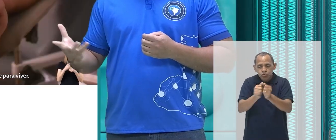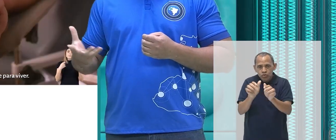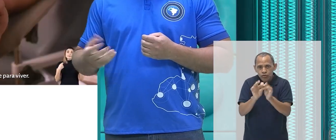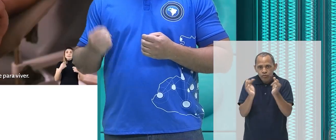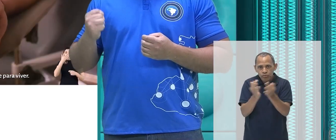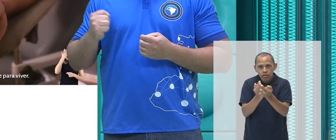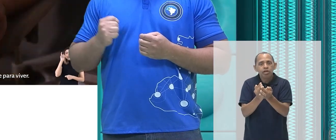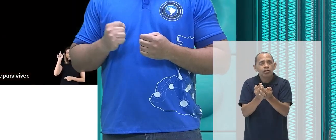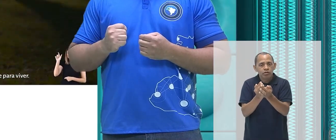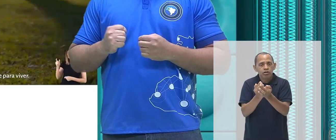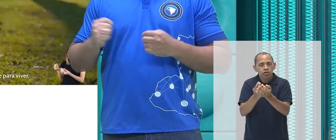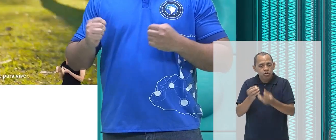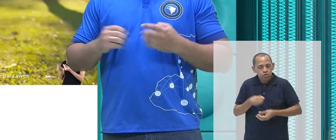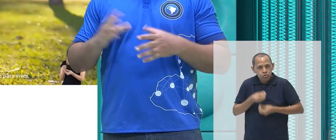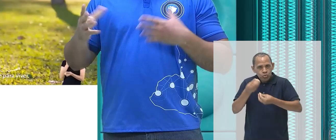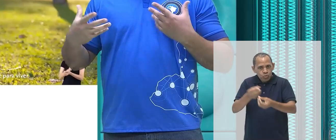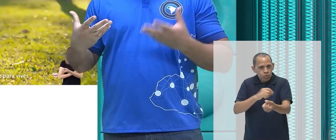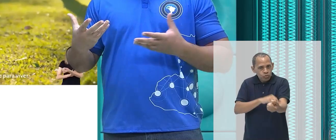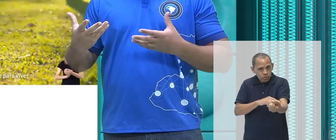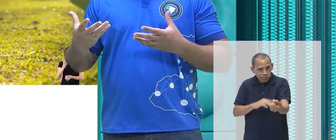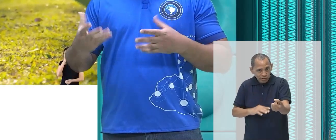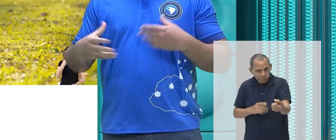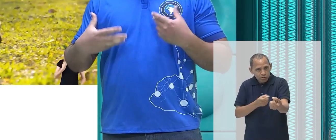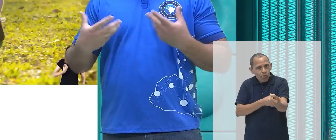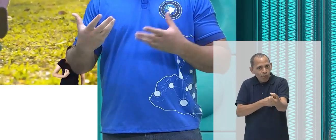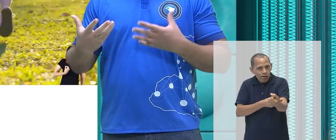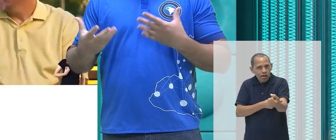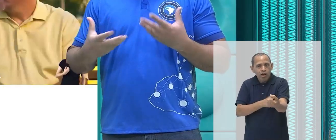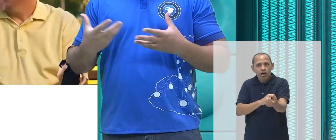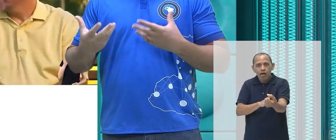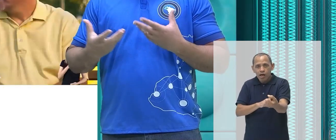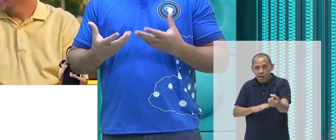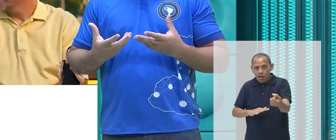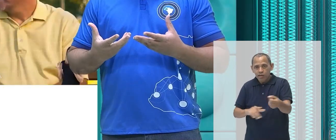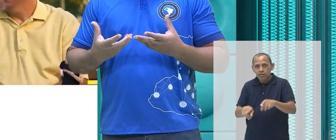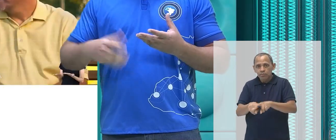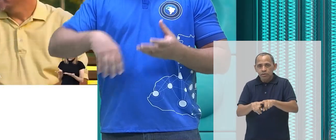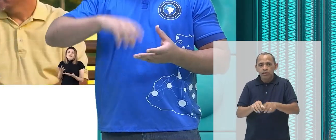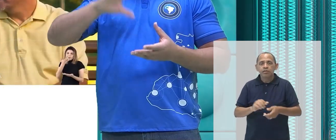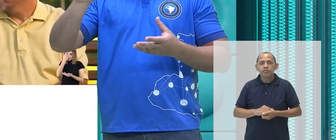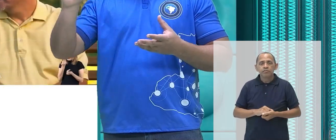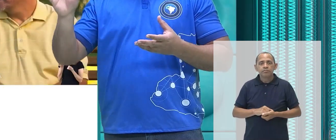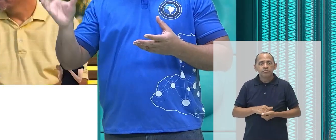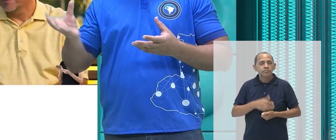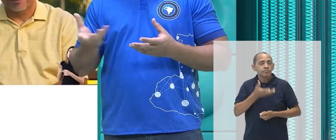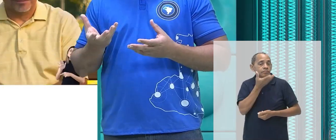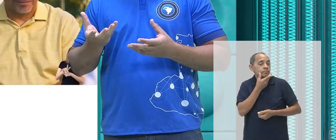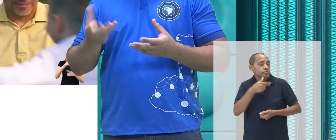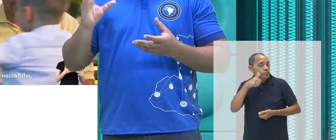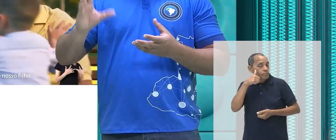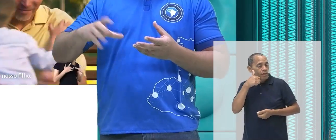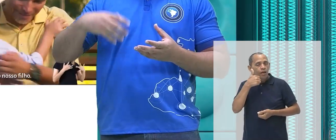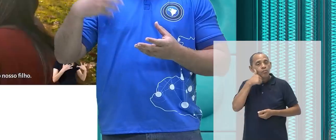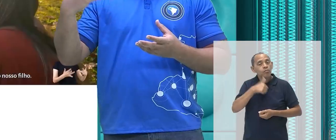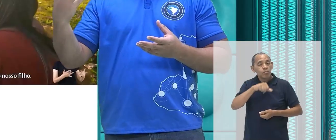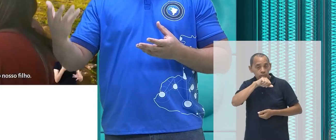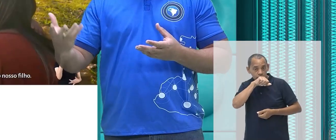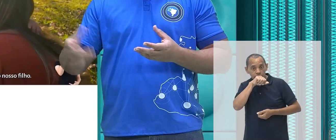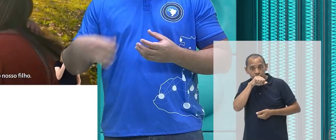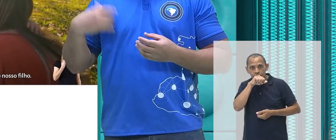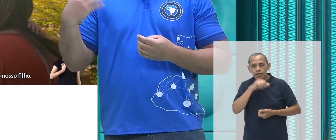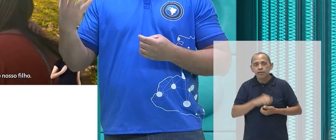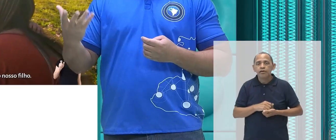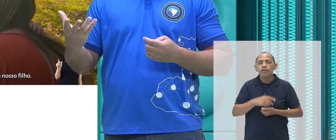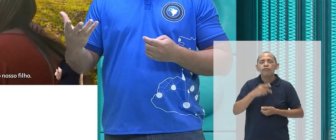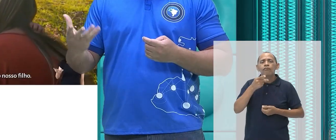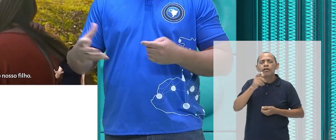estão doando, certo? Até no momento em que a mãe está falando que o filho precisa, e depois nós temos a virada, ela aparece já